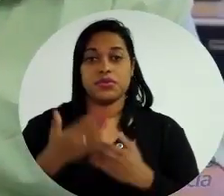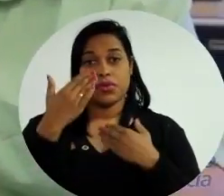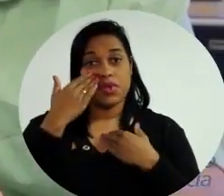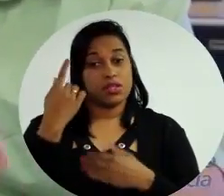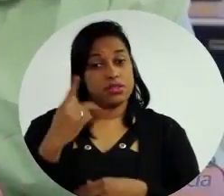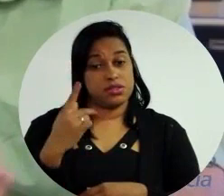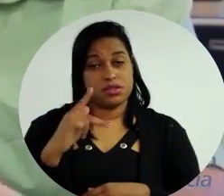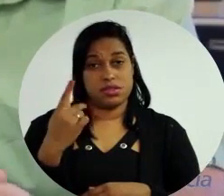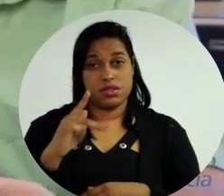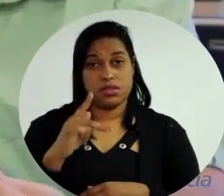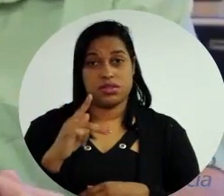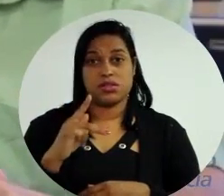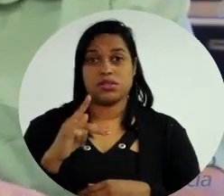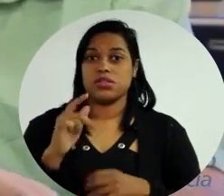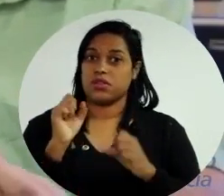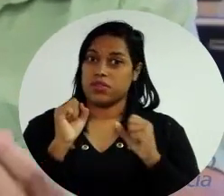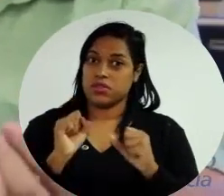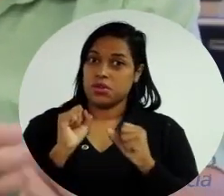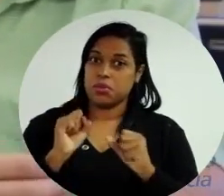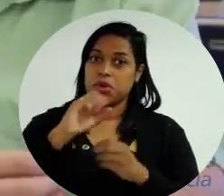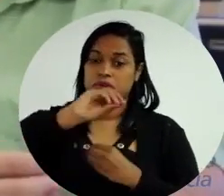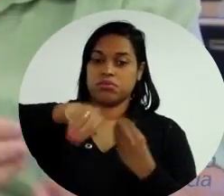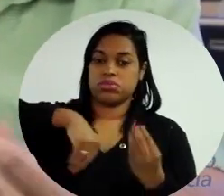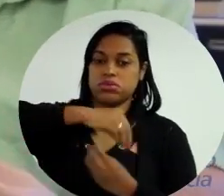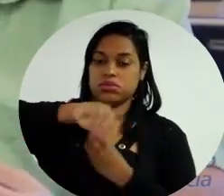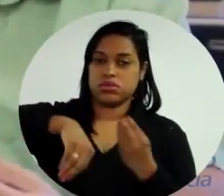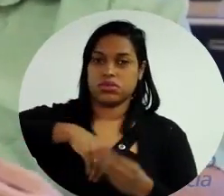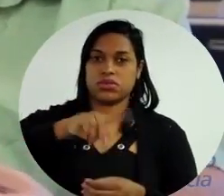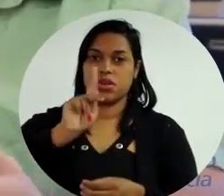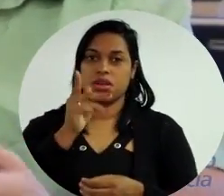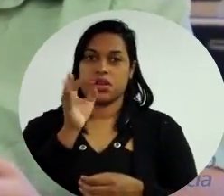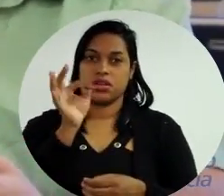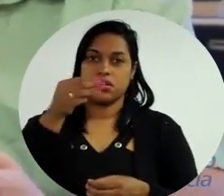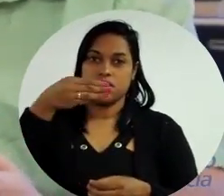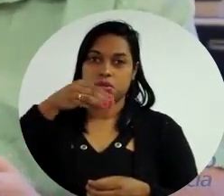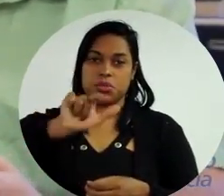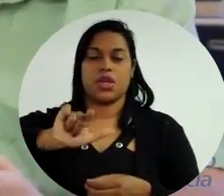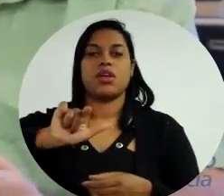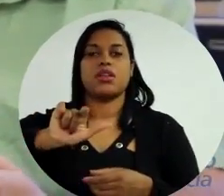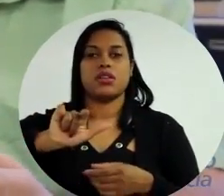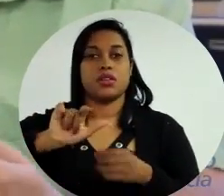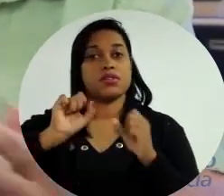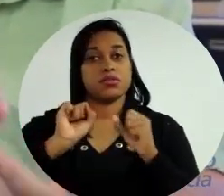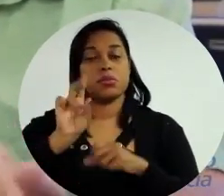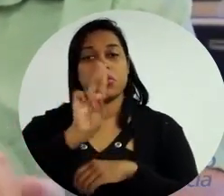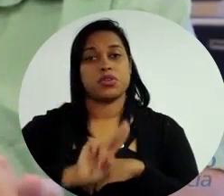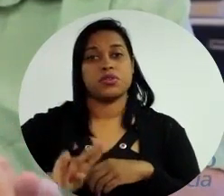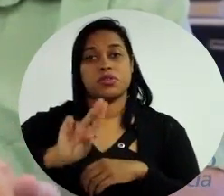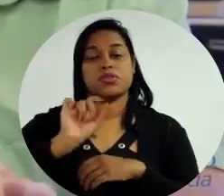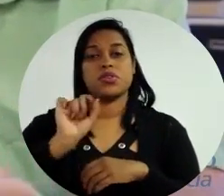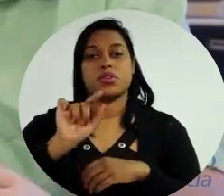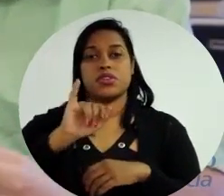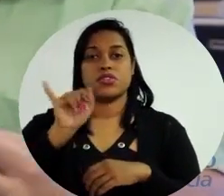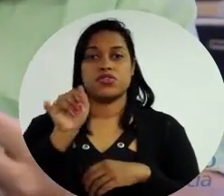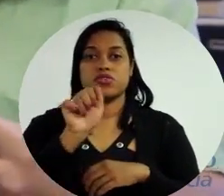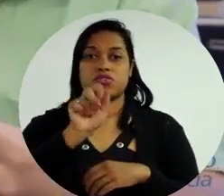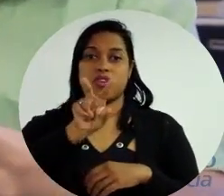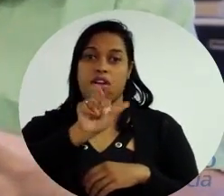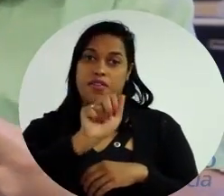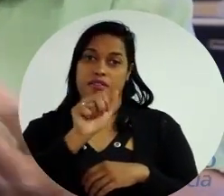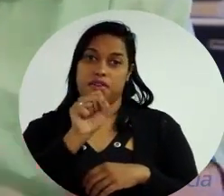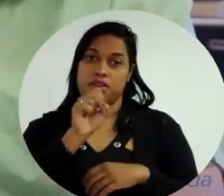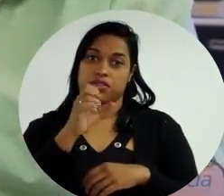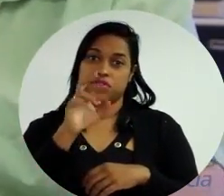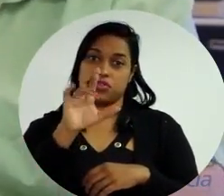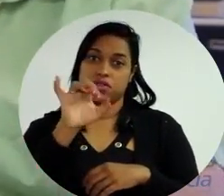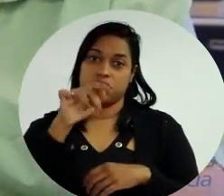Graças a isso, graças a esse poder de você mesclar HTML com SVG, você pode utilizar JavaScript para